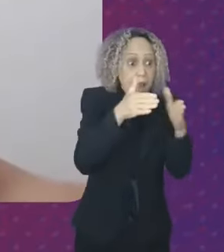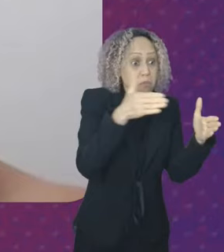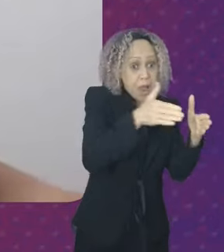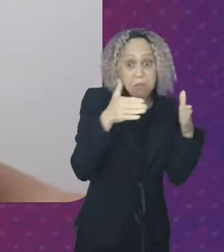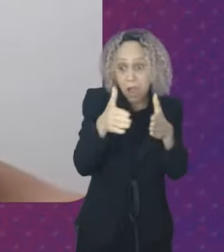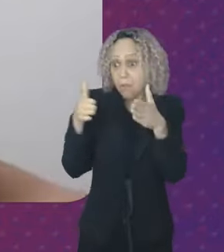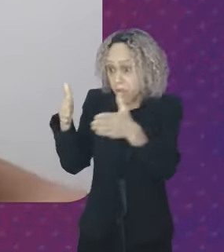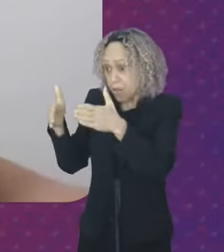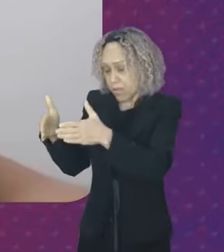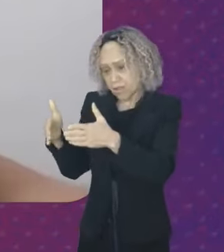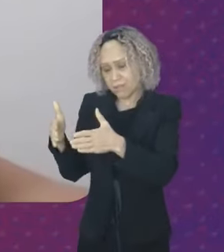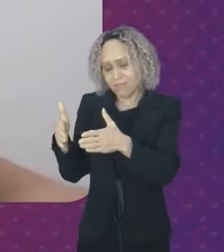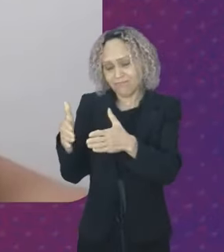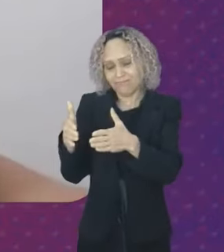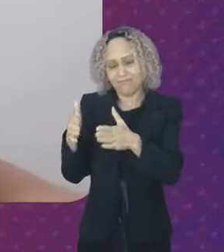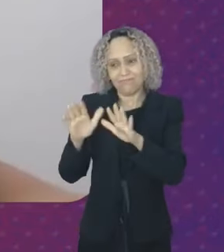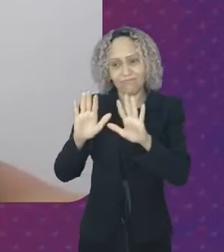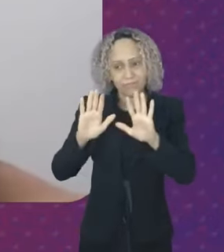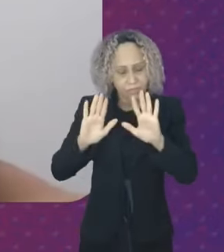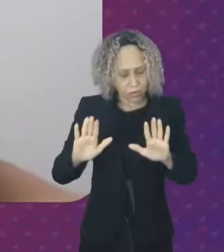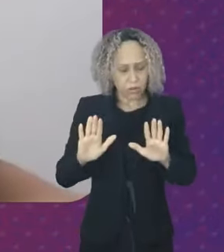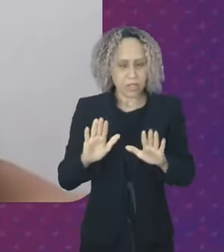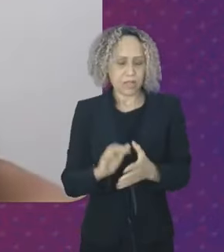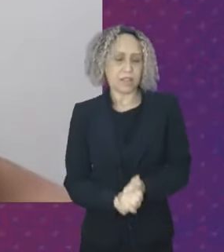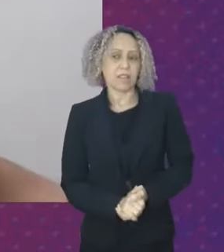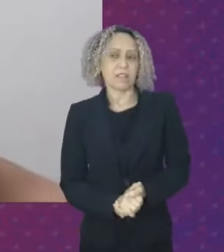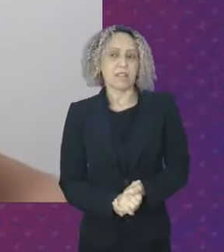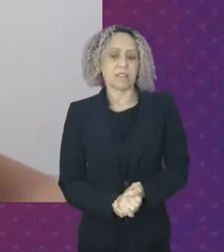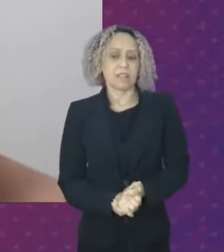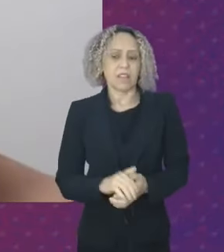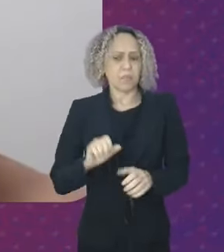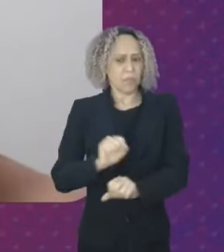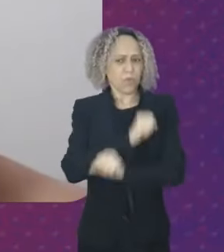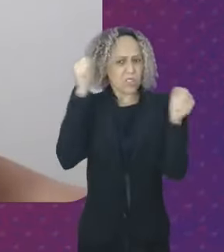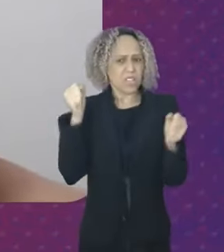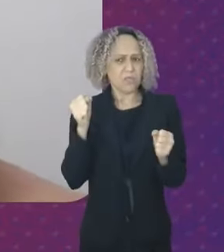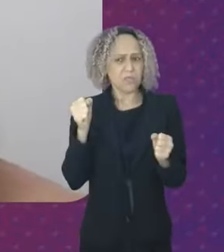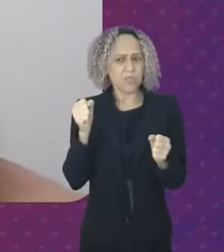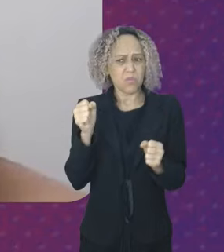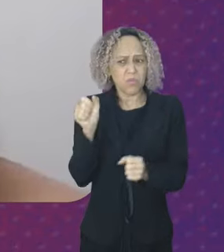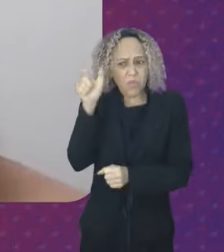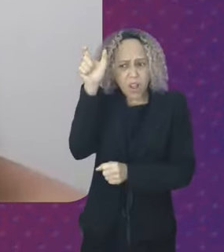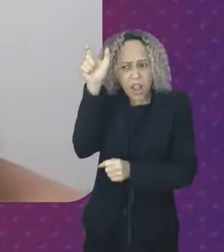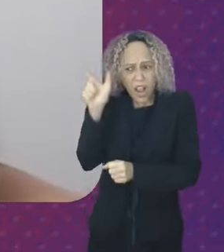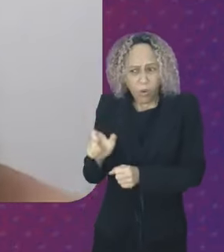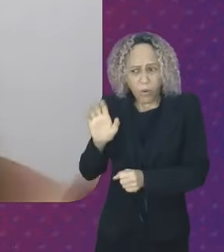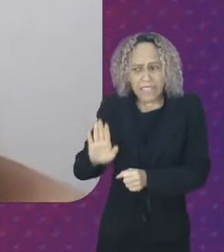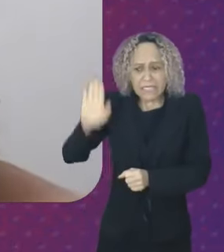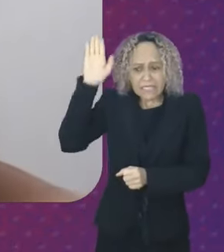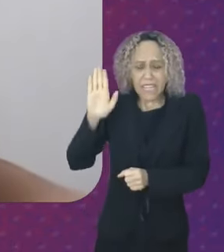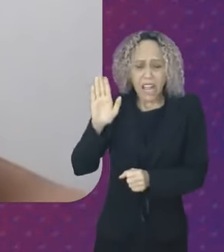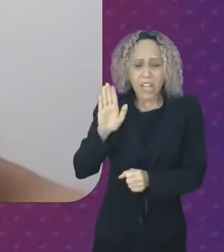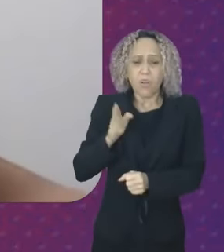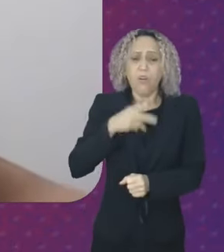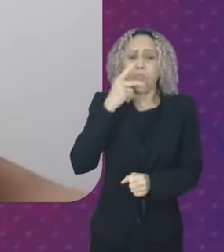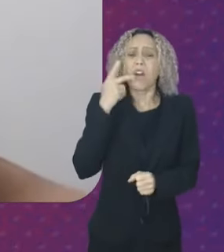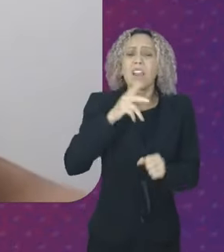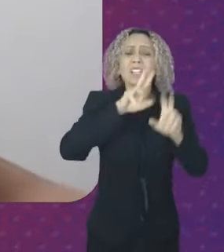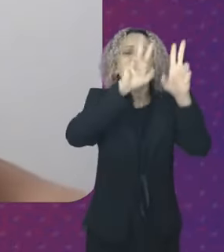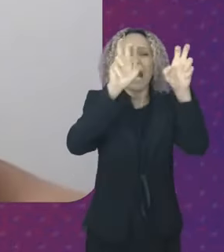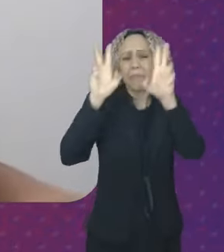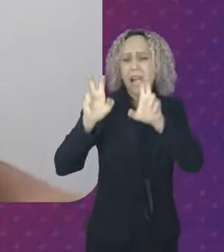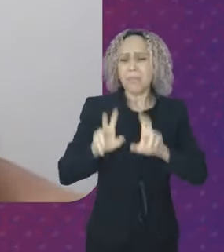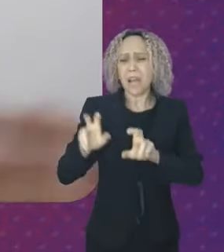impossível. Você precisa nichar o seu público, você precisa entender para quem você está falando, você precisa entender o que você vai falar para